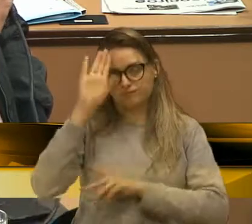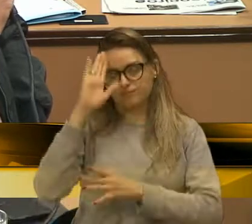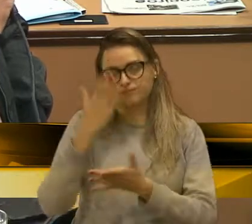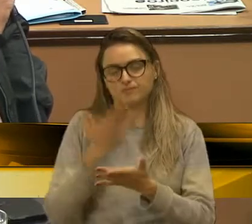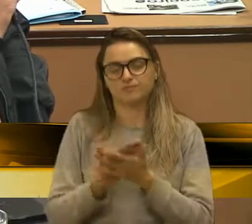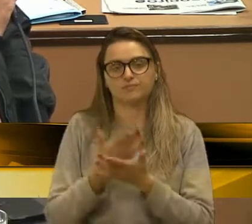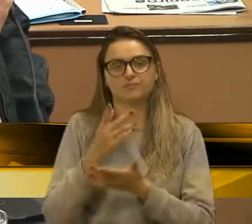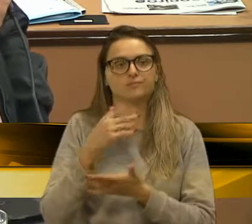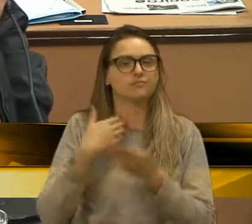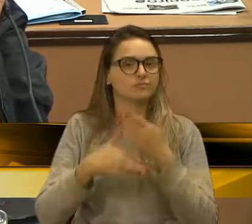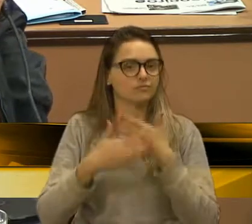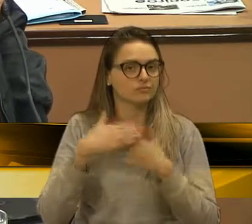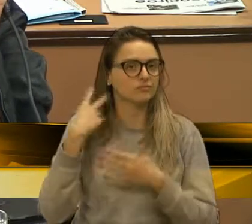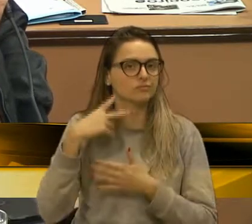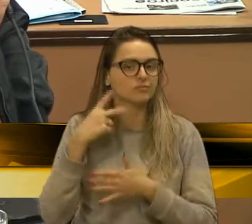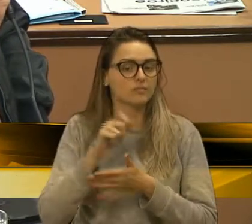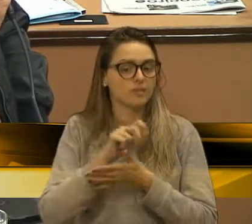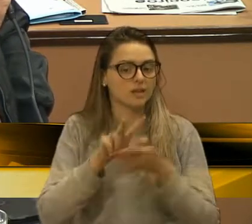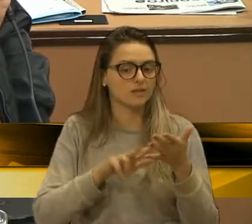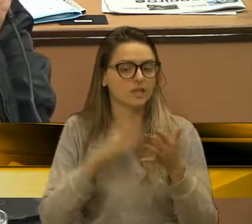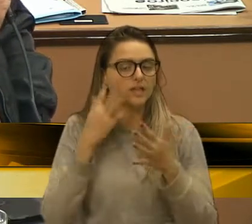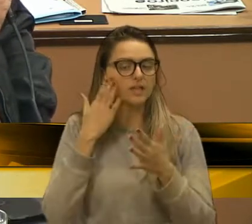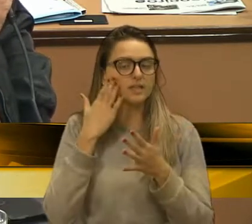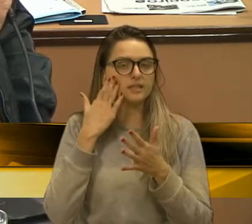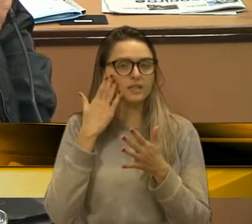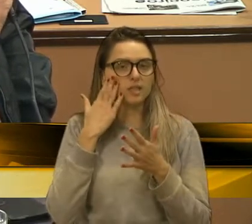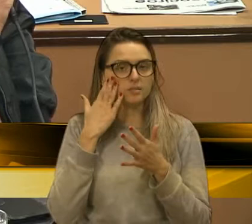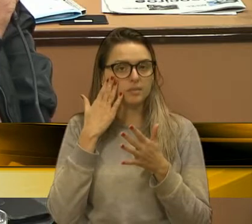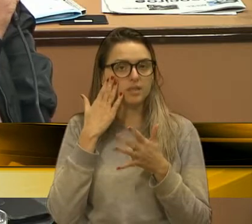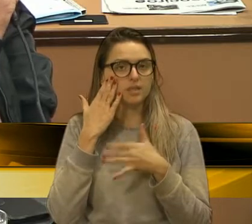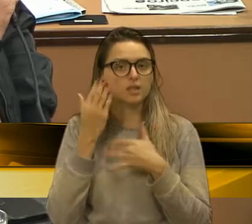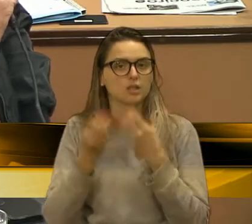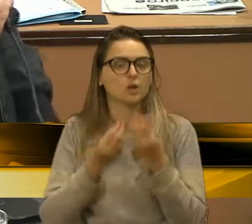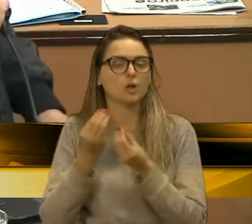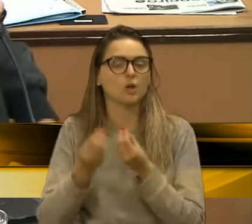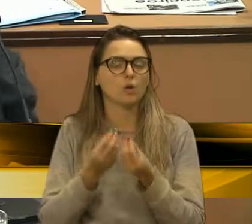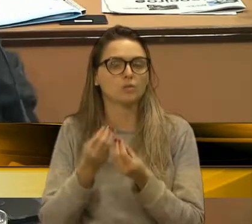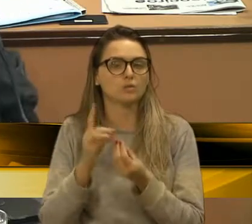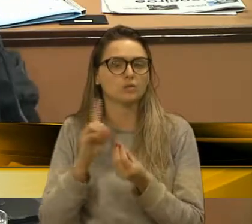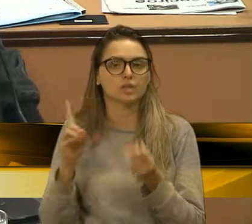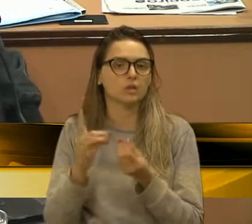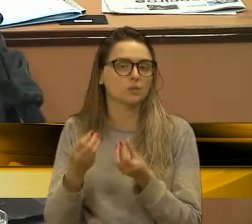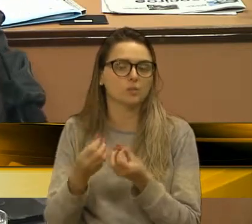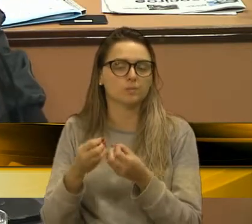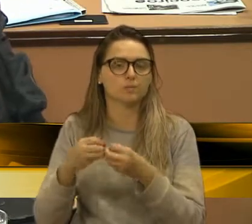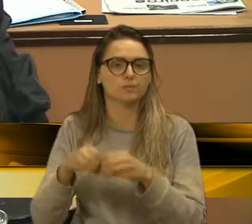que analisar e olhar com muito carinho isso aí, porque vai desestimular os nossos